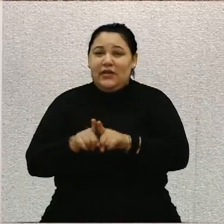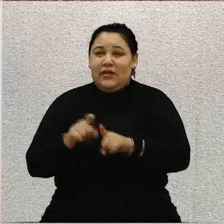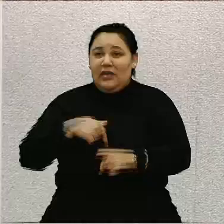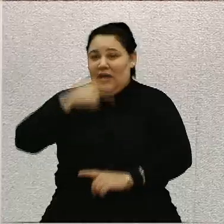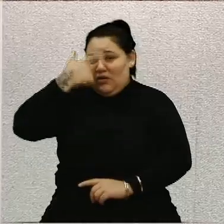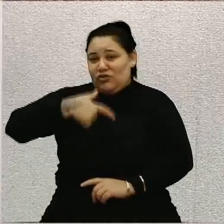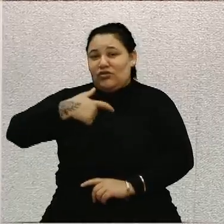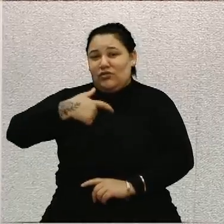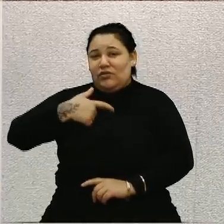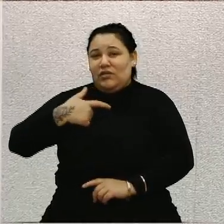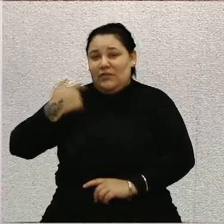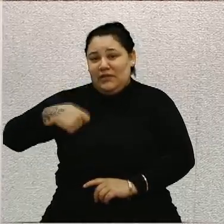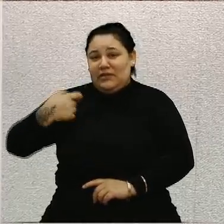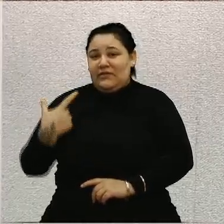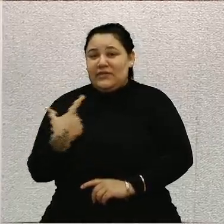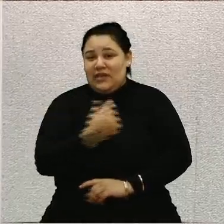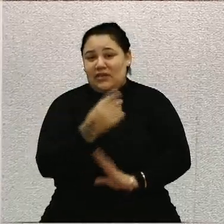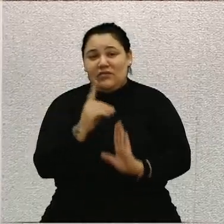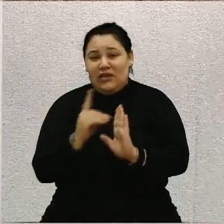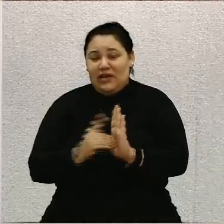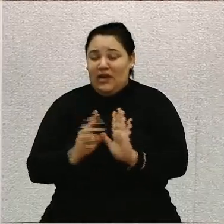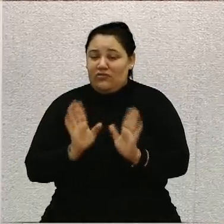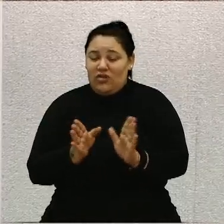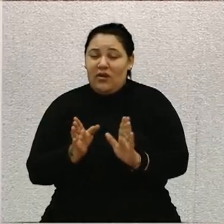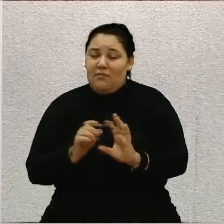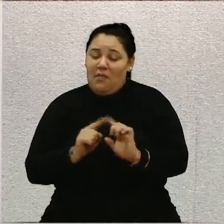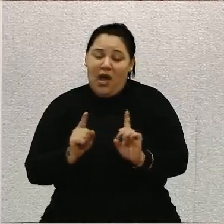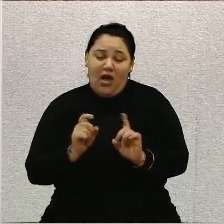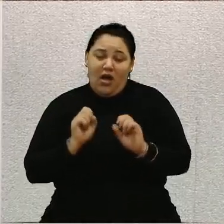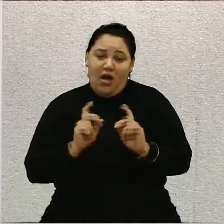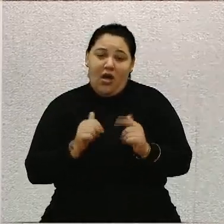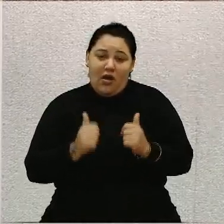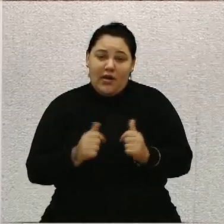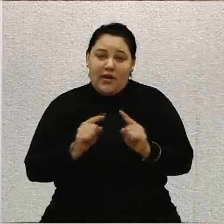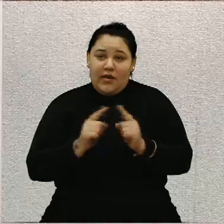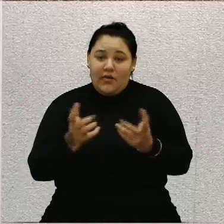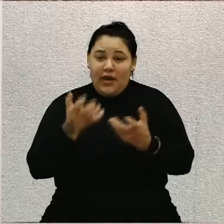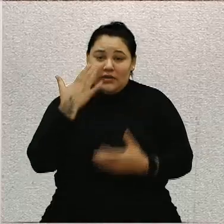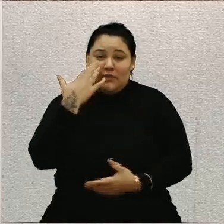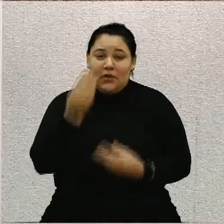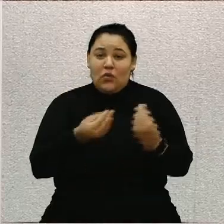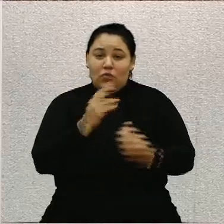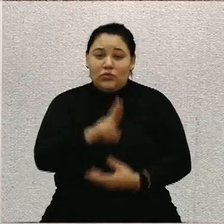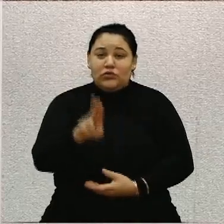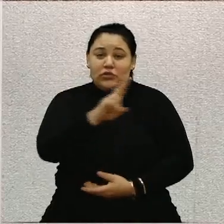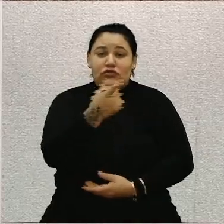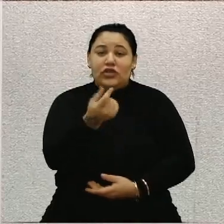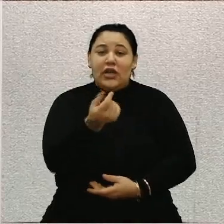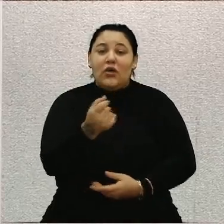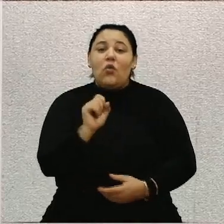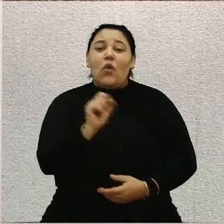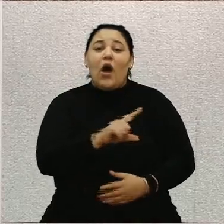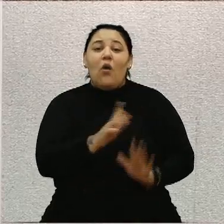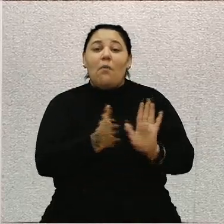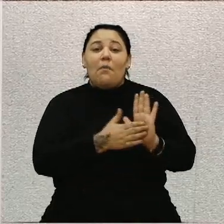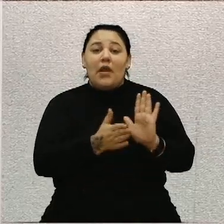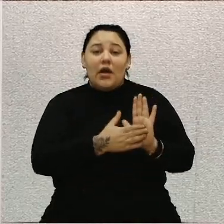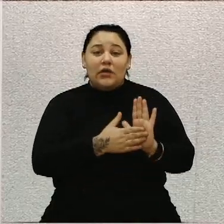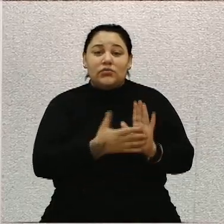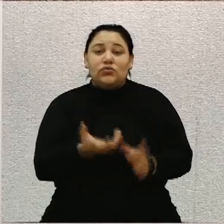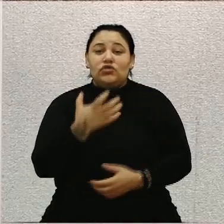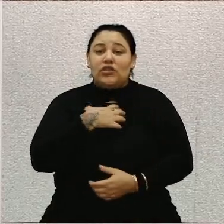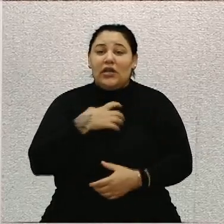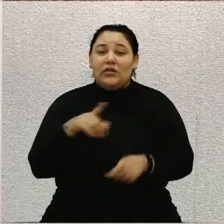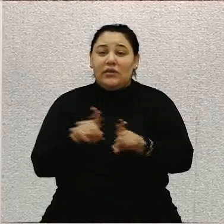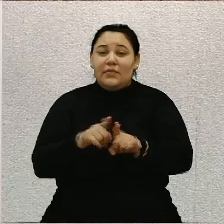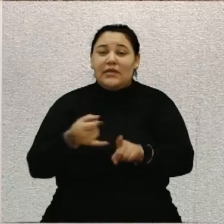do decreto, mas tudo certo. Mas nós queremos saber como está sendo aplicado o dinheiro, o que foi feito, qual é o planejamento, a forma, se